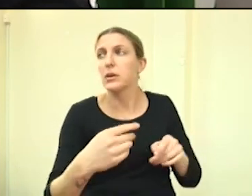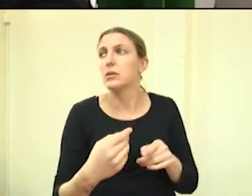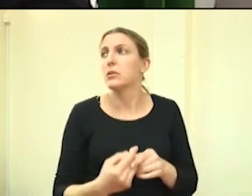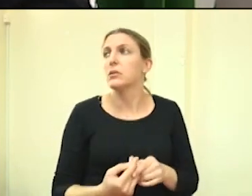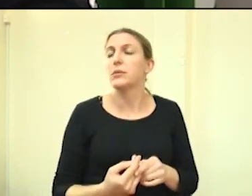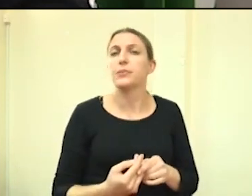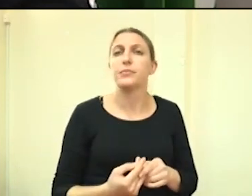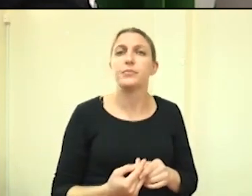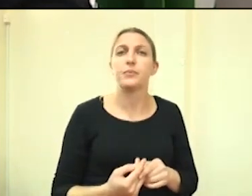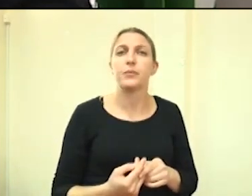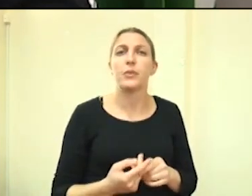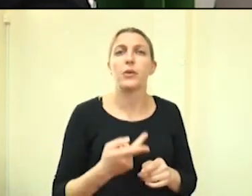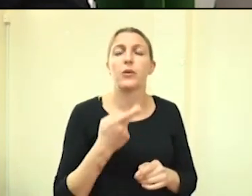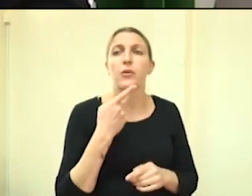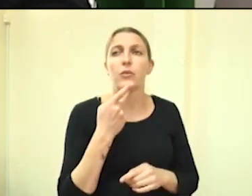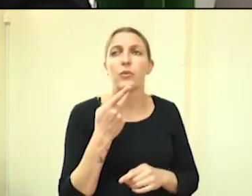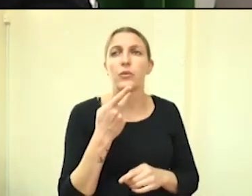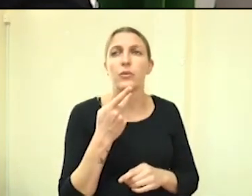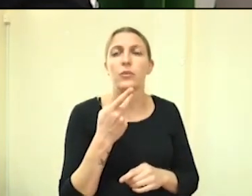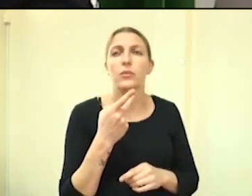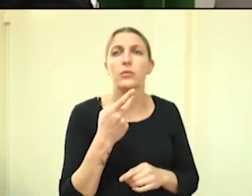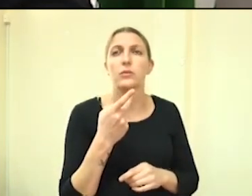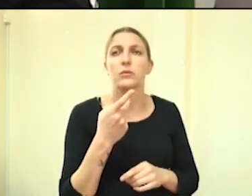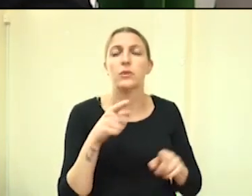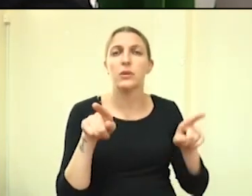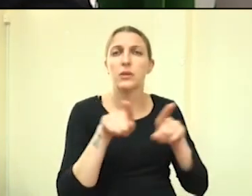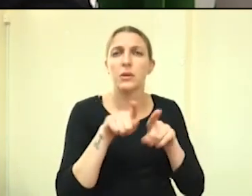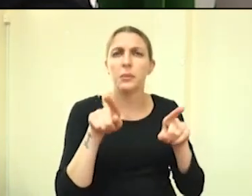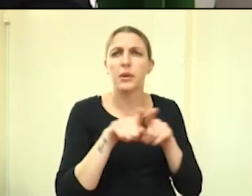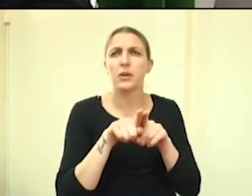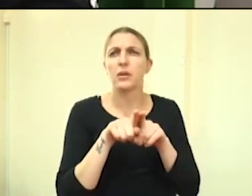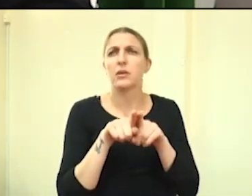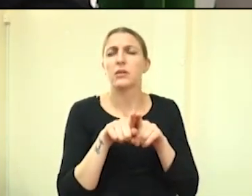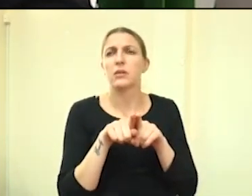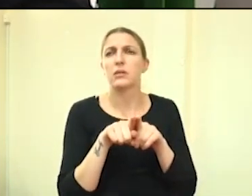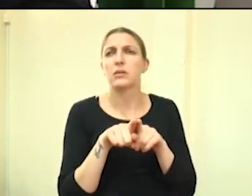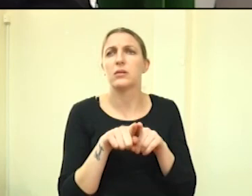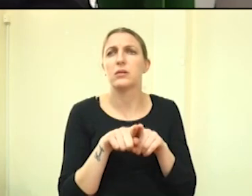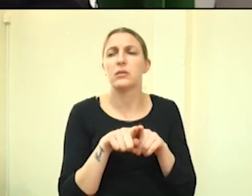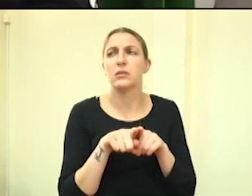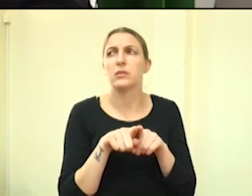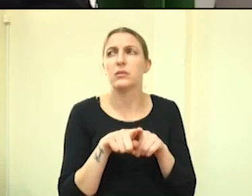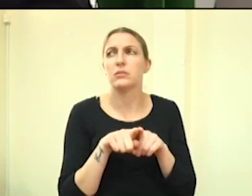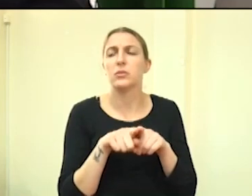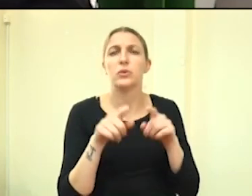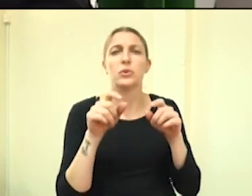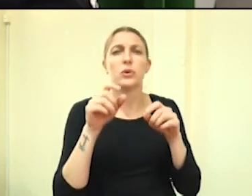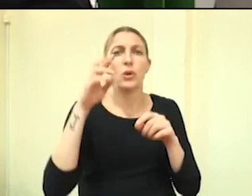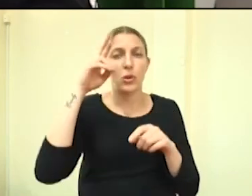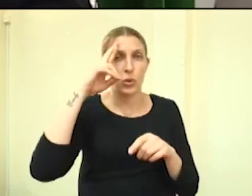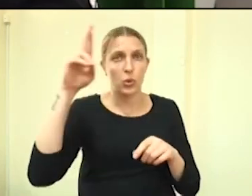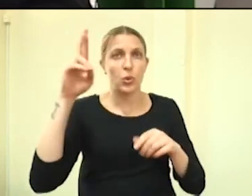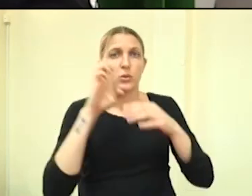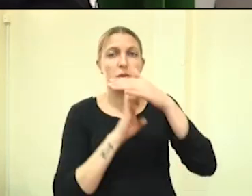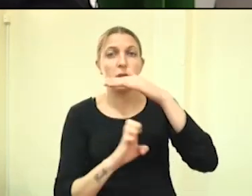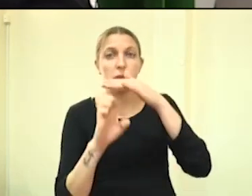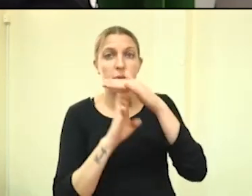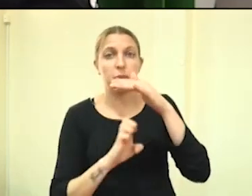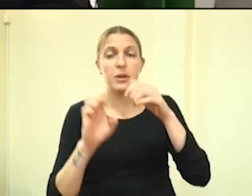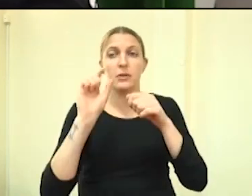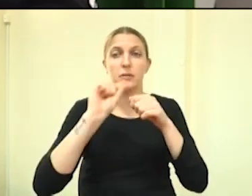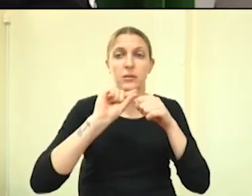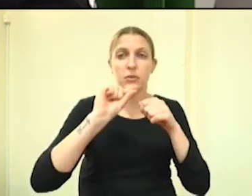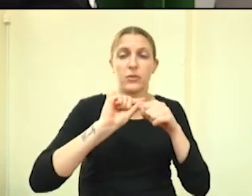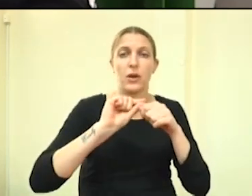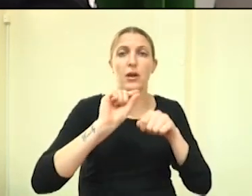o Vilmor está por aí, que os loteadores, que dê uma passadinha no loteamento